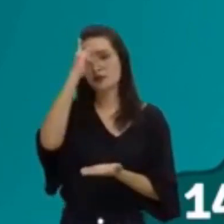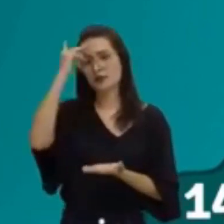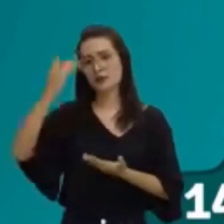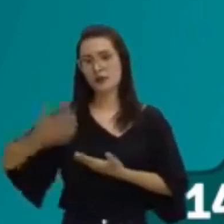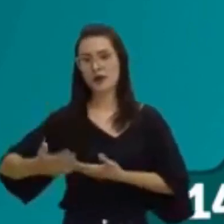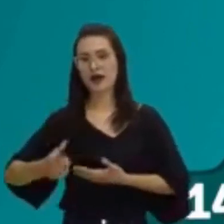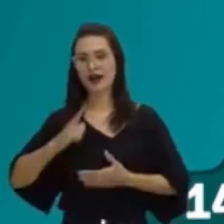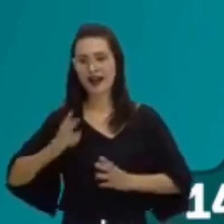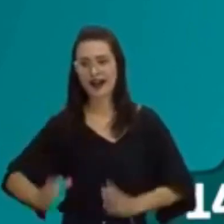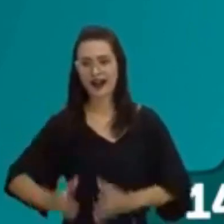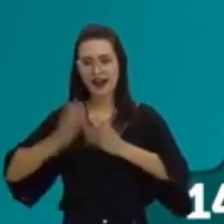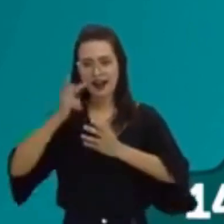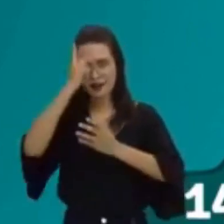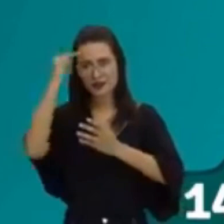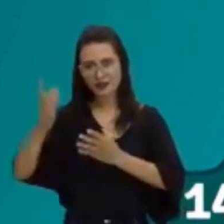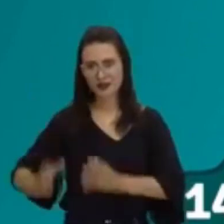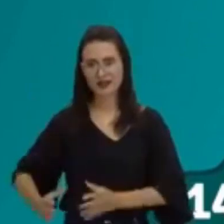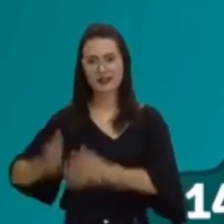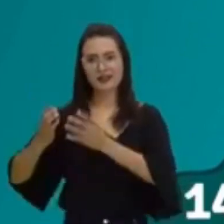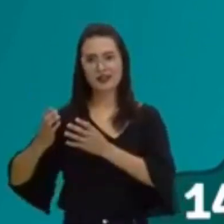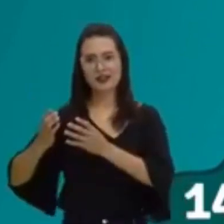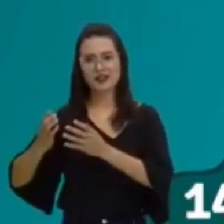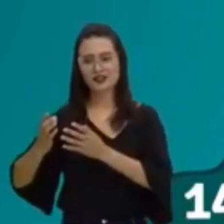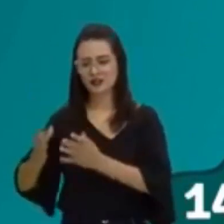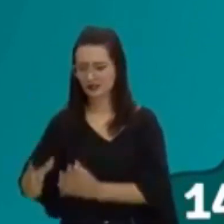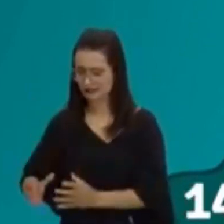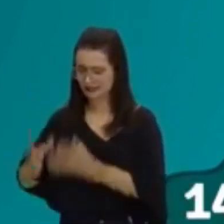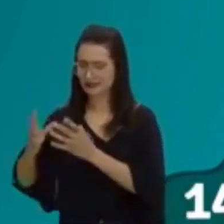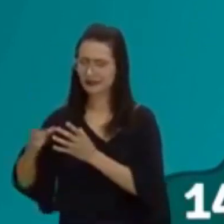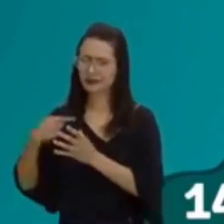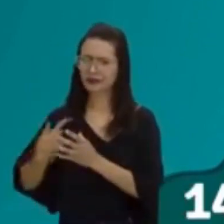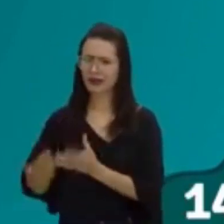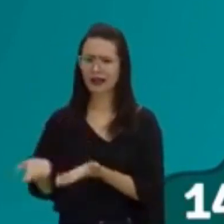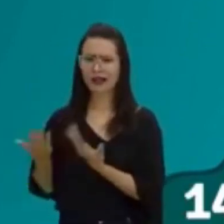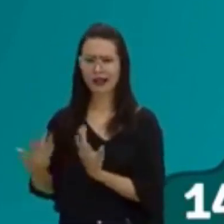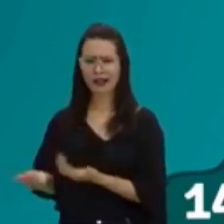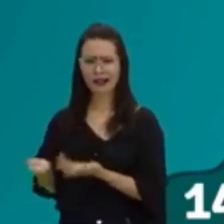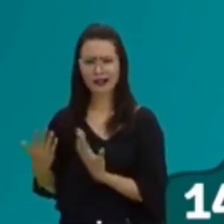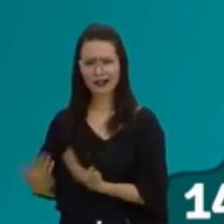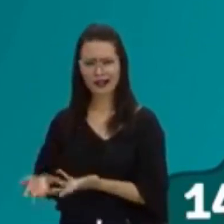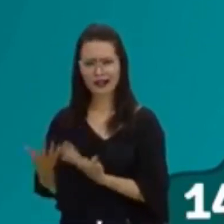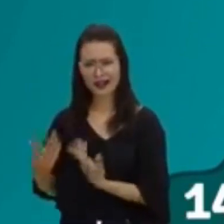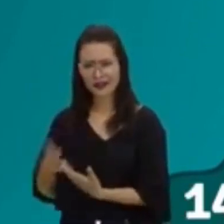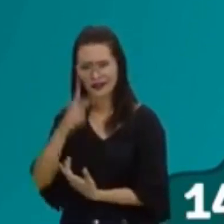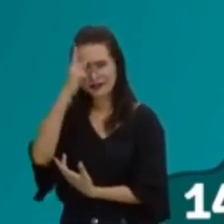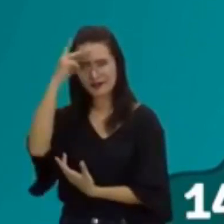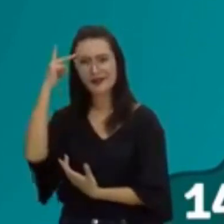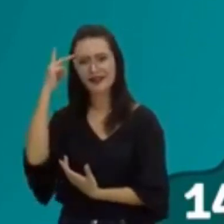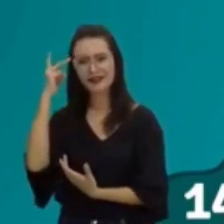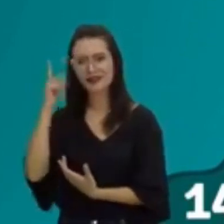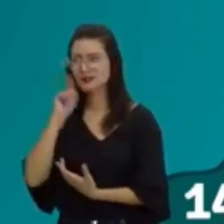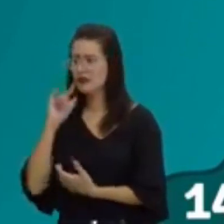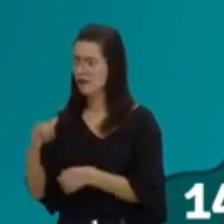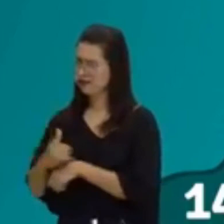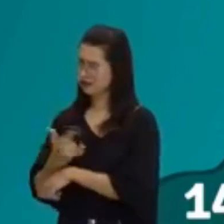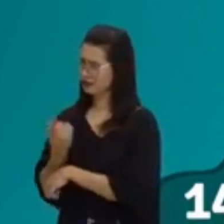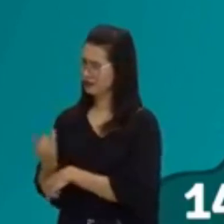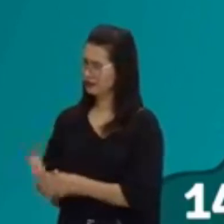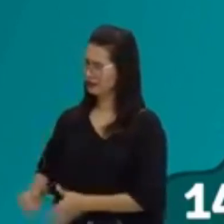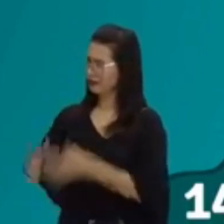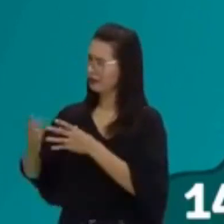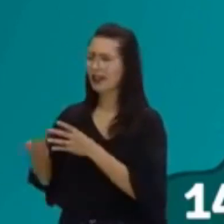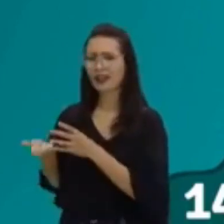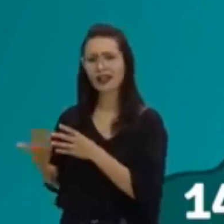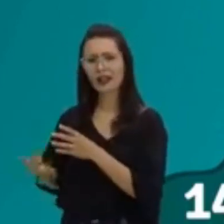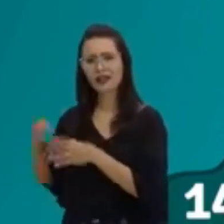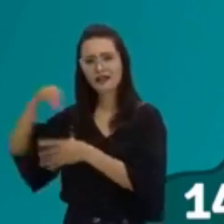que essa pessoa é o quê? Ela é leve, não é? Você está aqui aplicando uma força na pessoa. Aí tem o